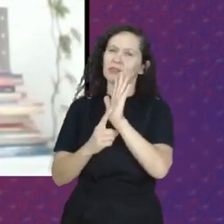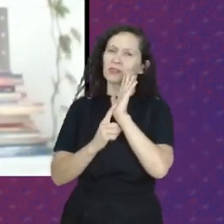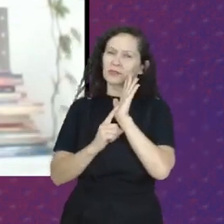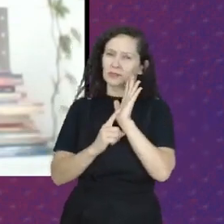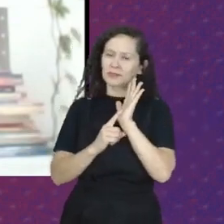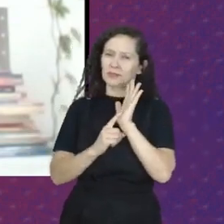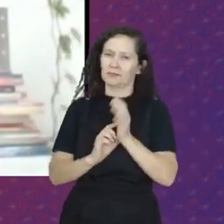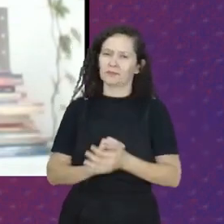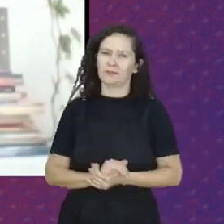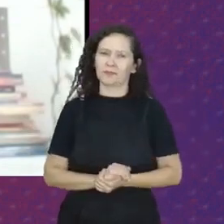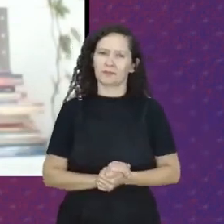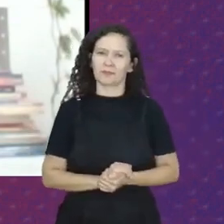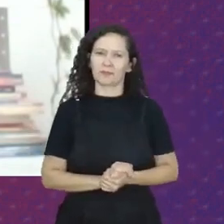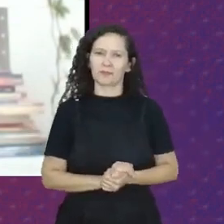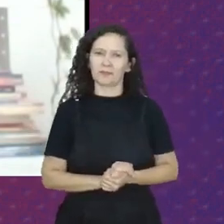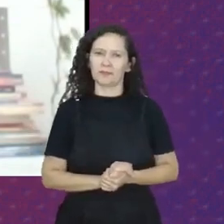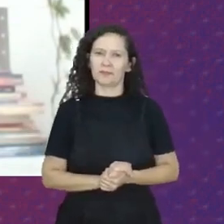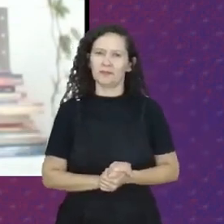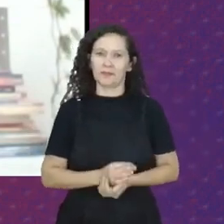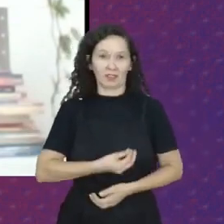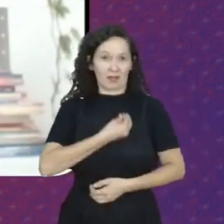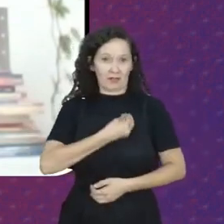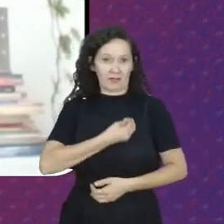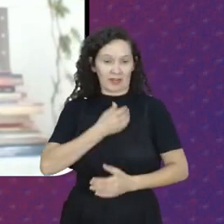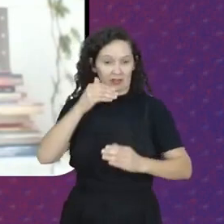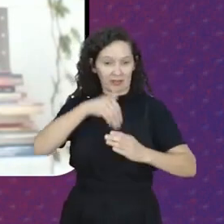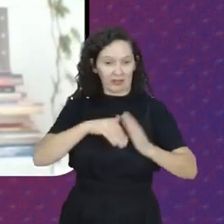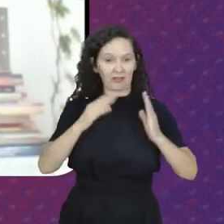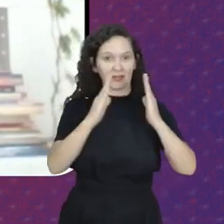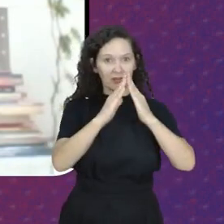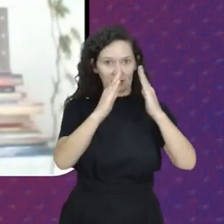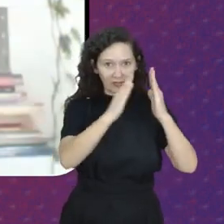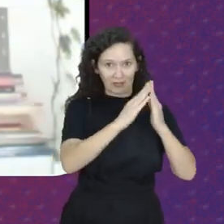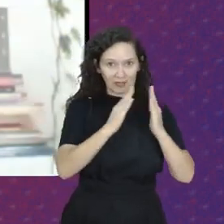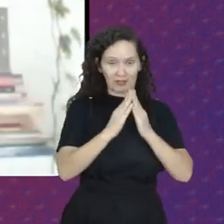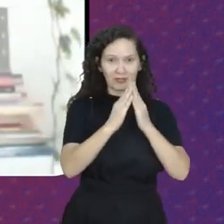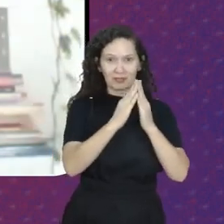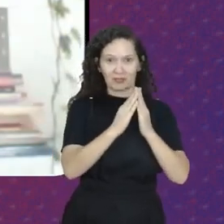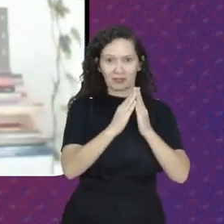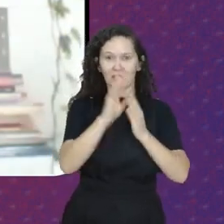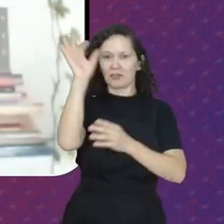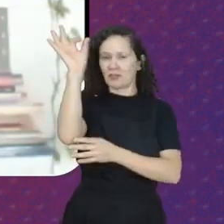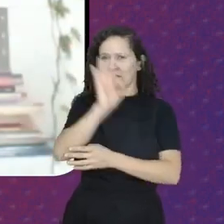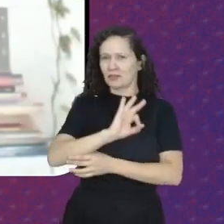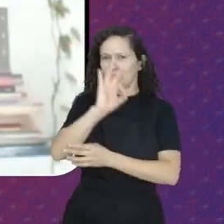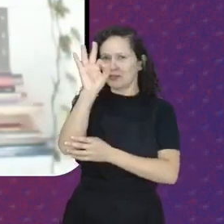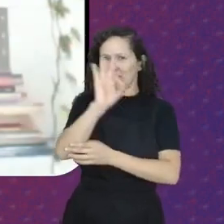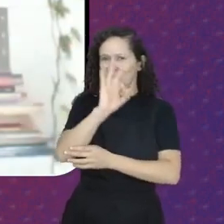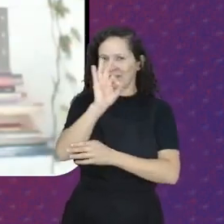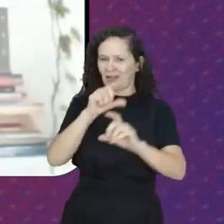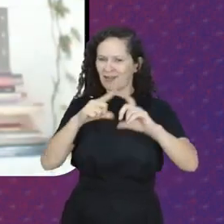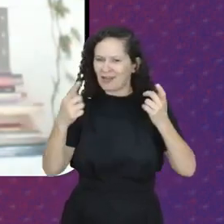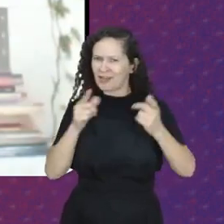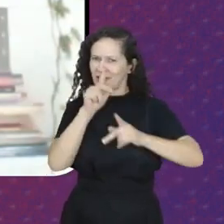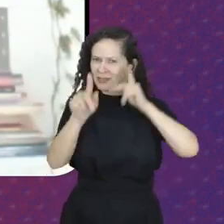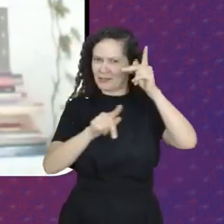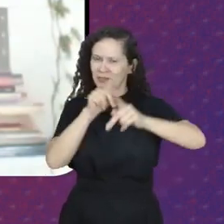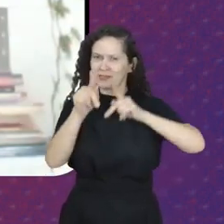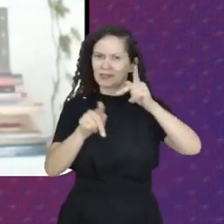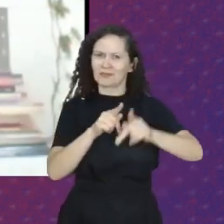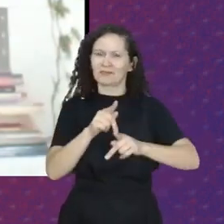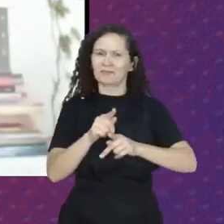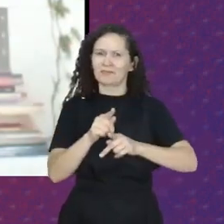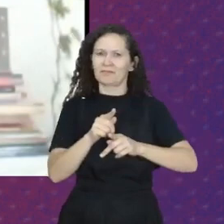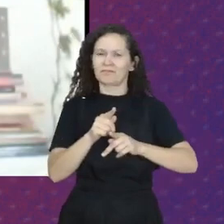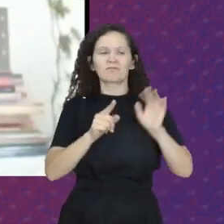que as condições de moradia de um percentual elevado da nossa população